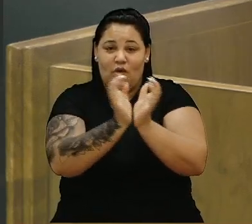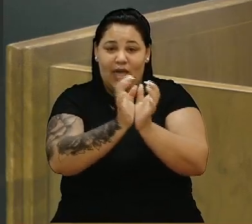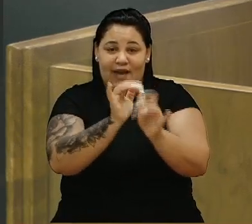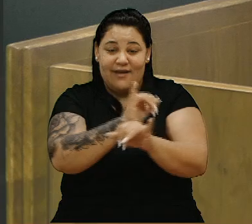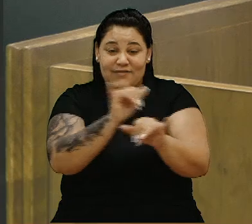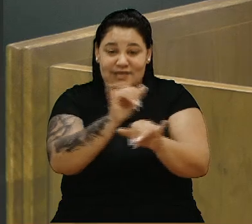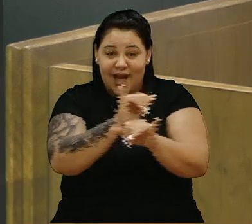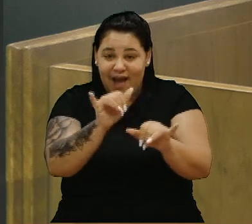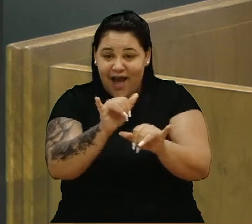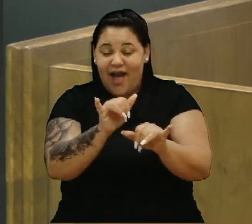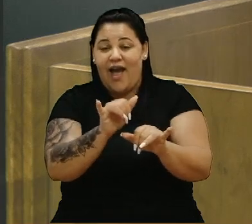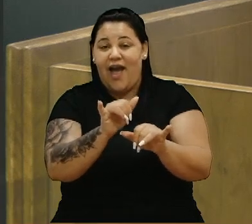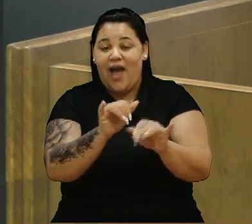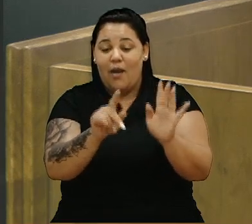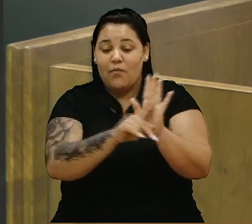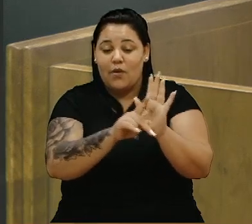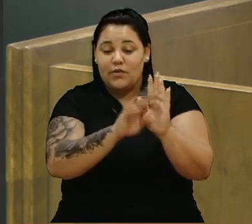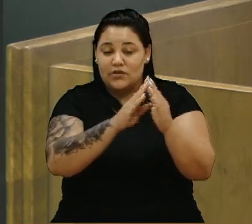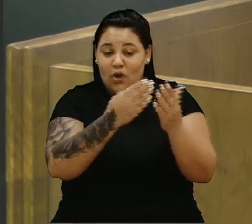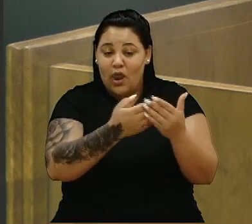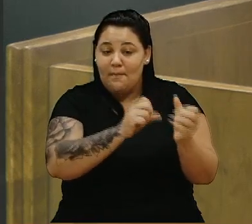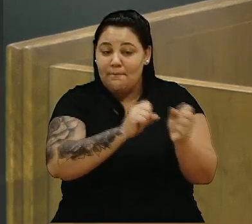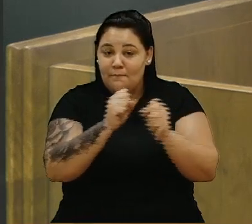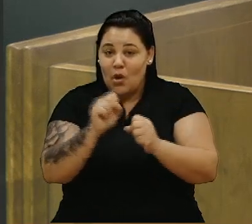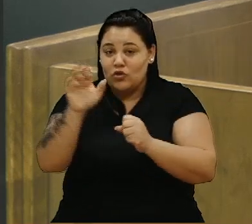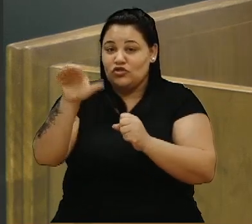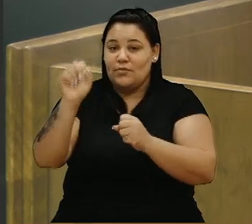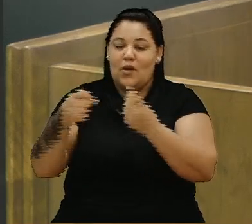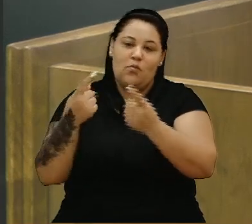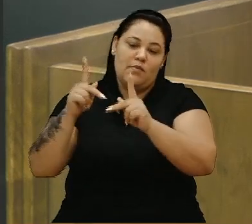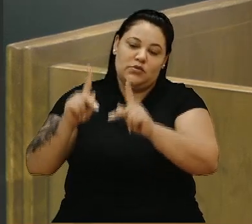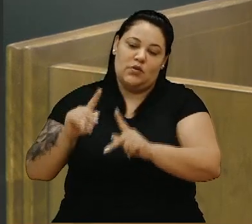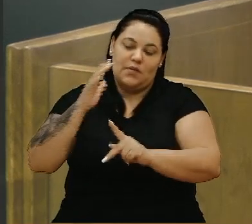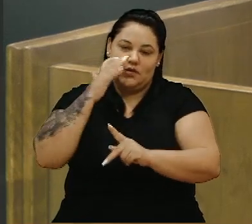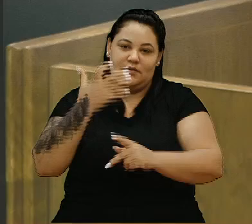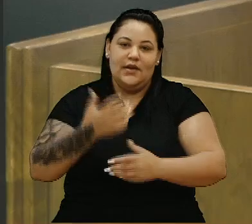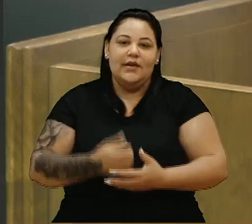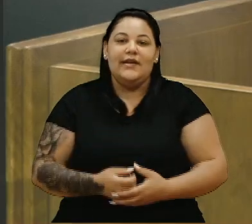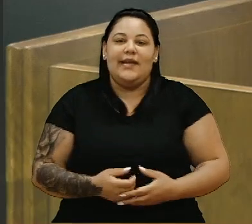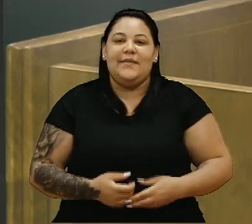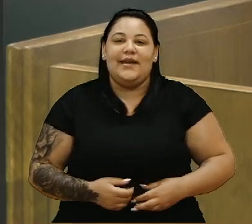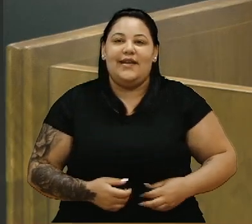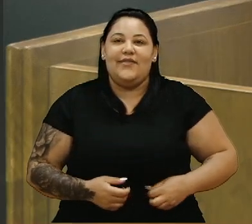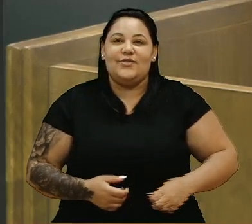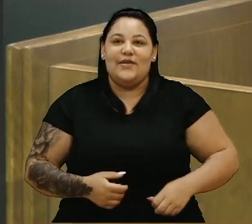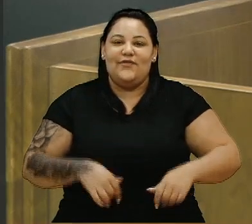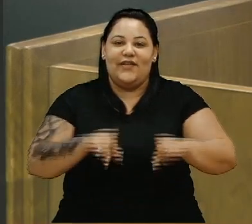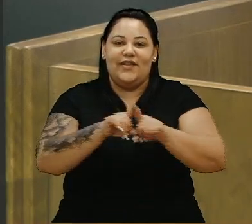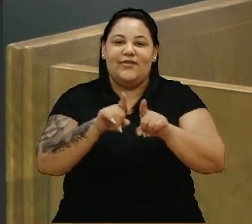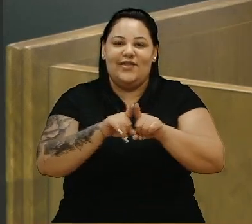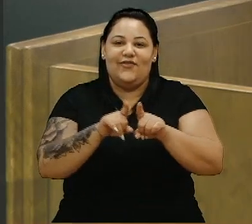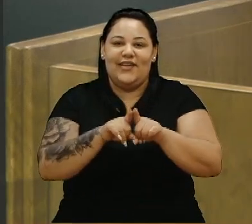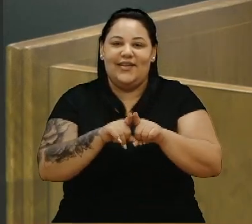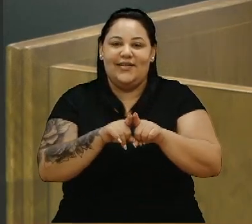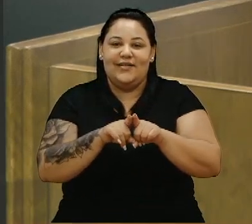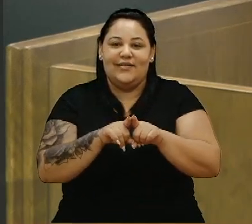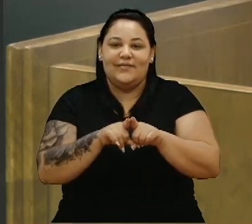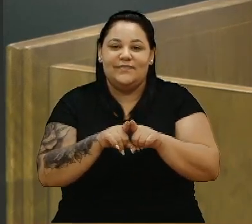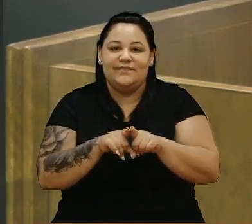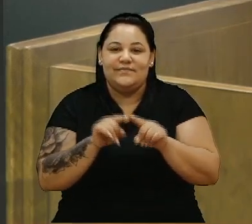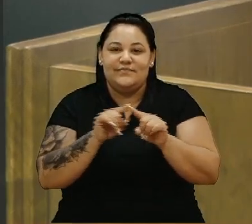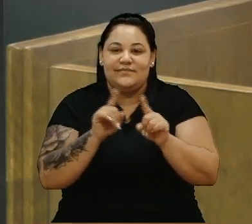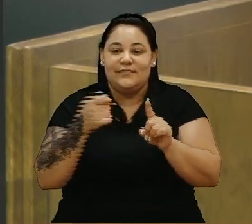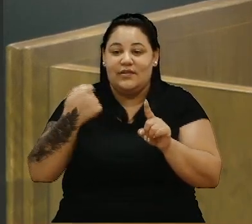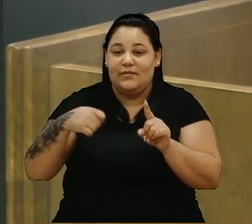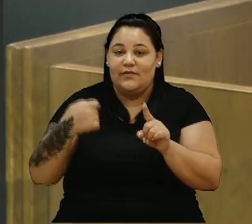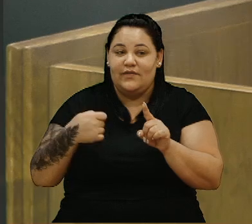escola pode chamar alguém para resolver. Mas eu vou dar os 3 apartes, mas eu preciso falar de uma outra